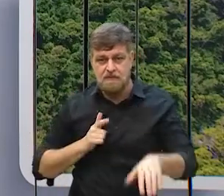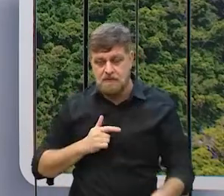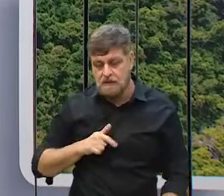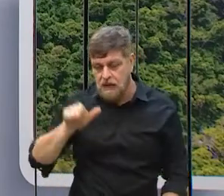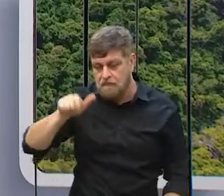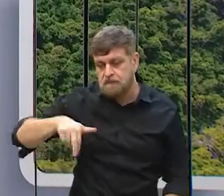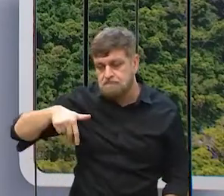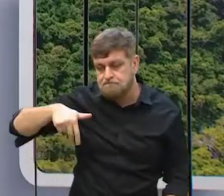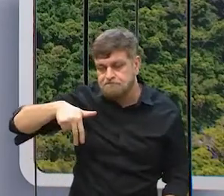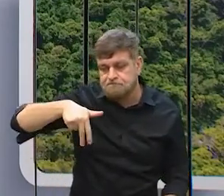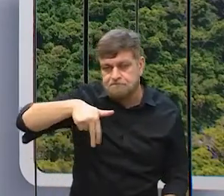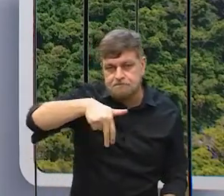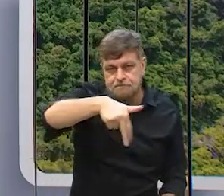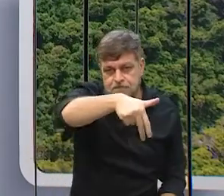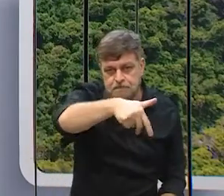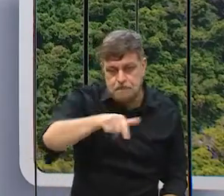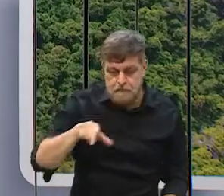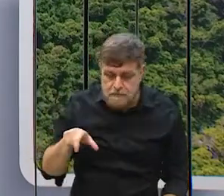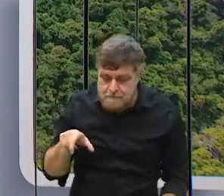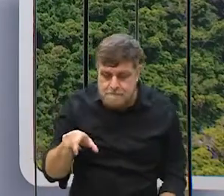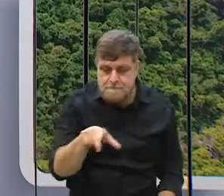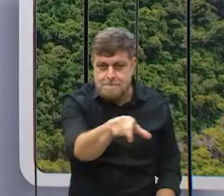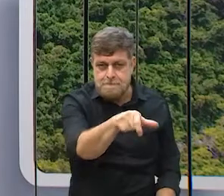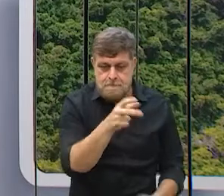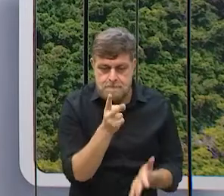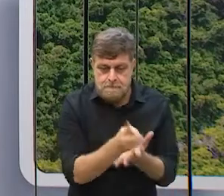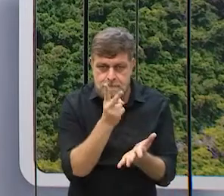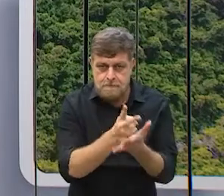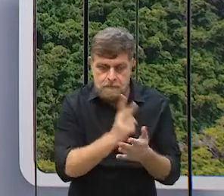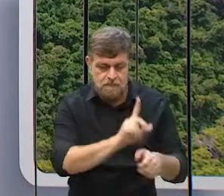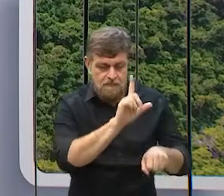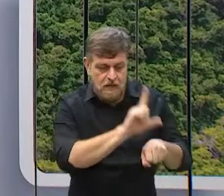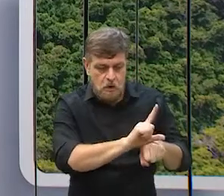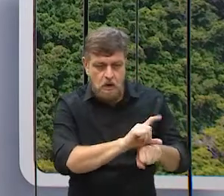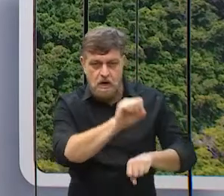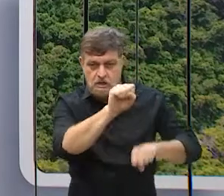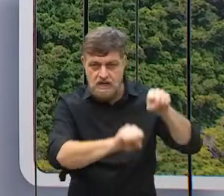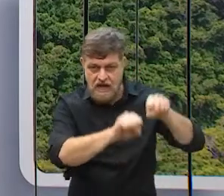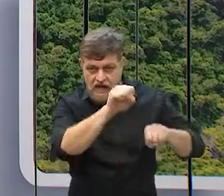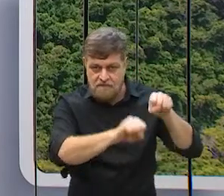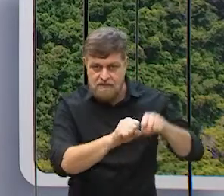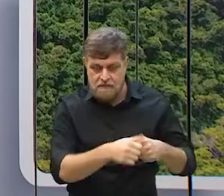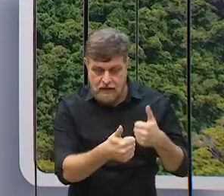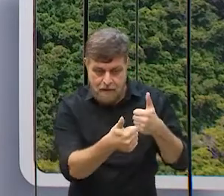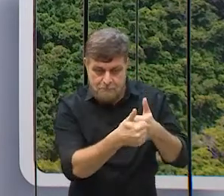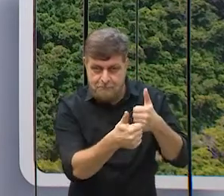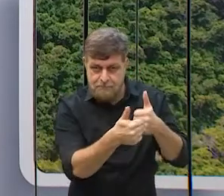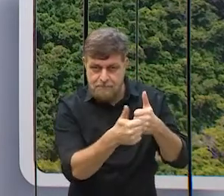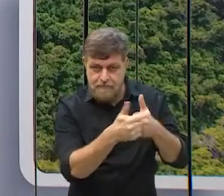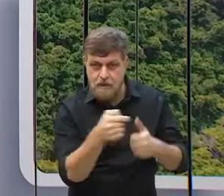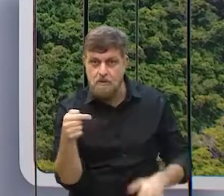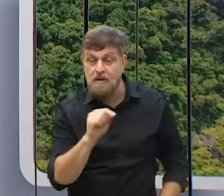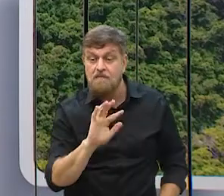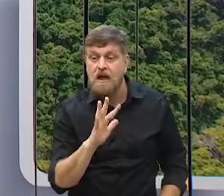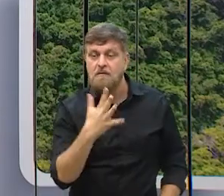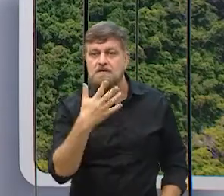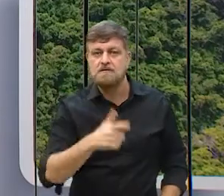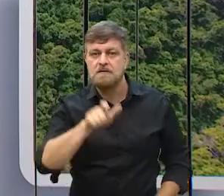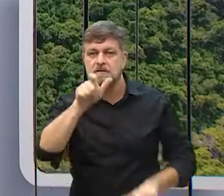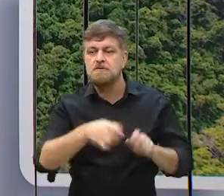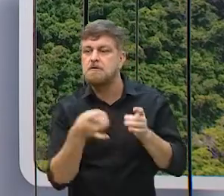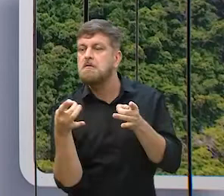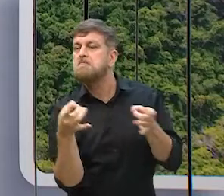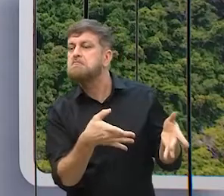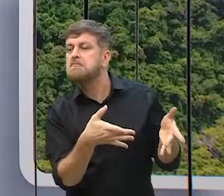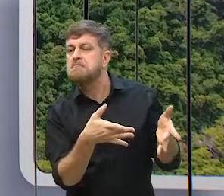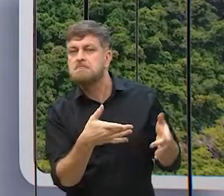andarem num único espaço. E, portanto, o comércio, a indústria, o comércio que está do lado, os serviços que estão do lado, as pessoas não